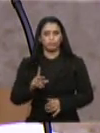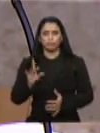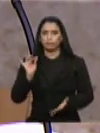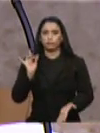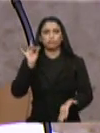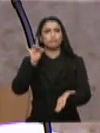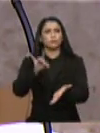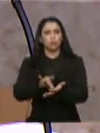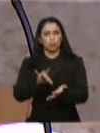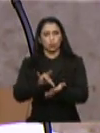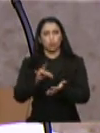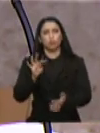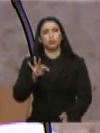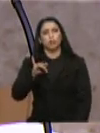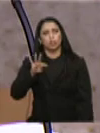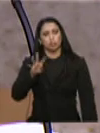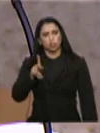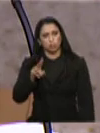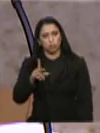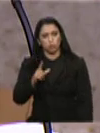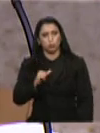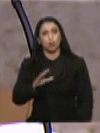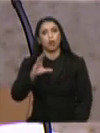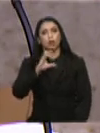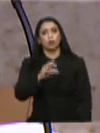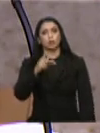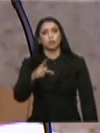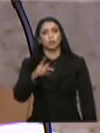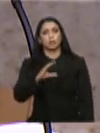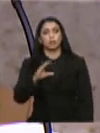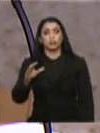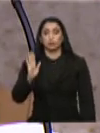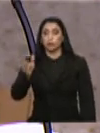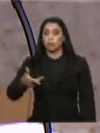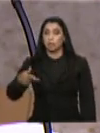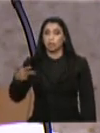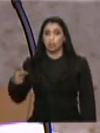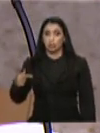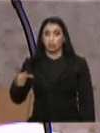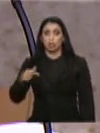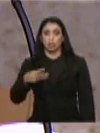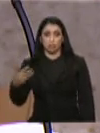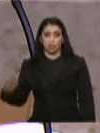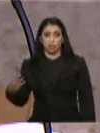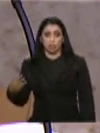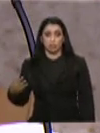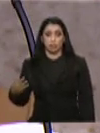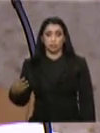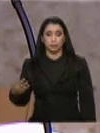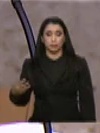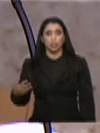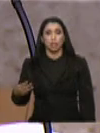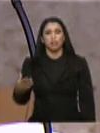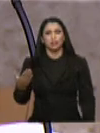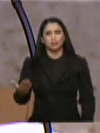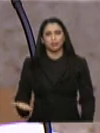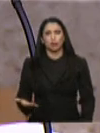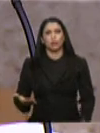inexequibilidade do título ao Código de Processo Civil de 1973. A ampla